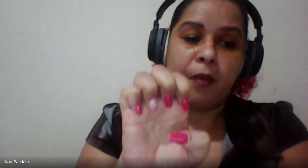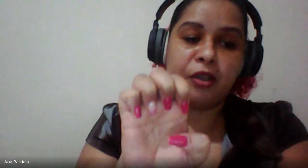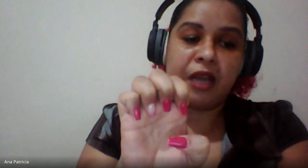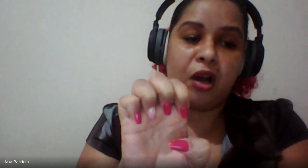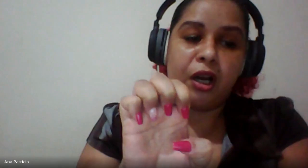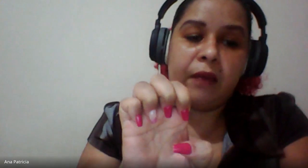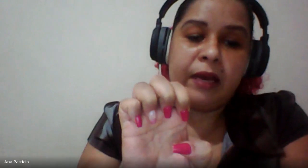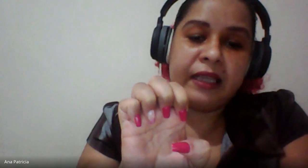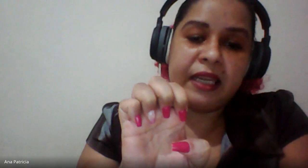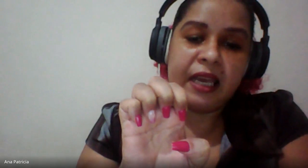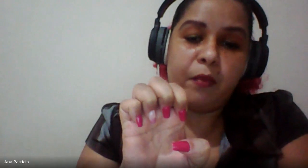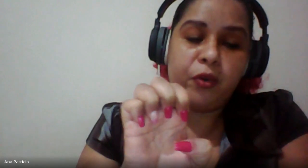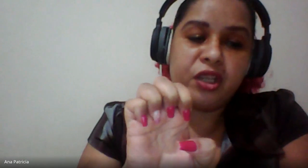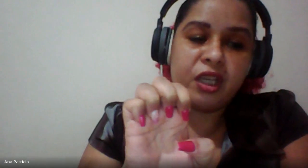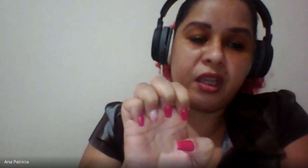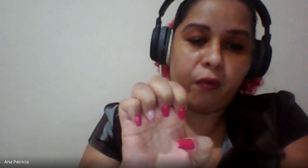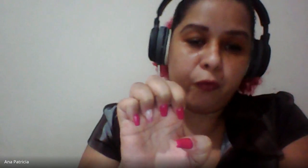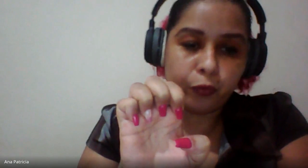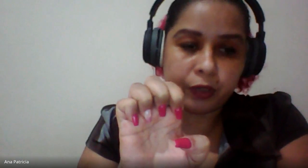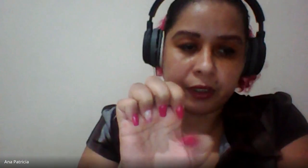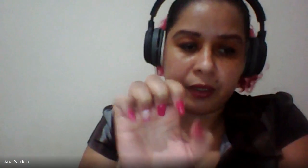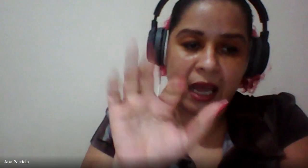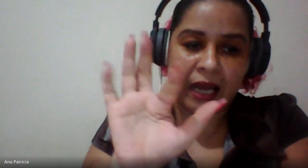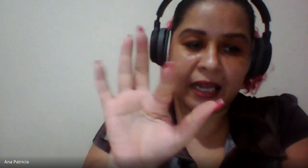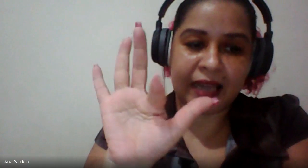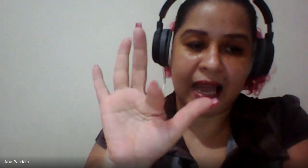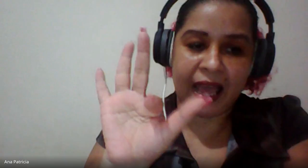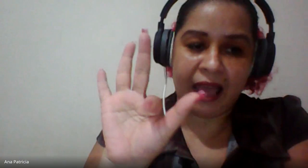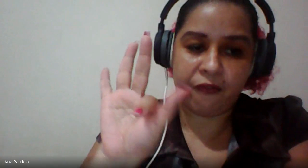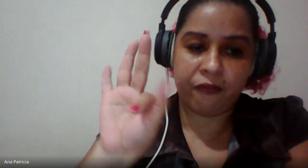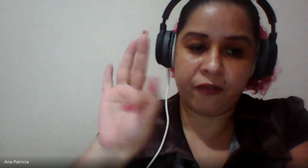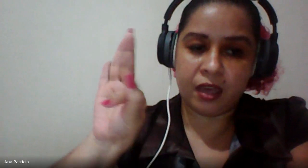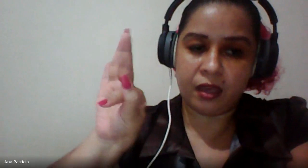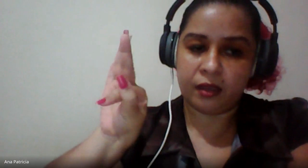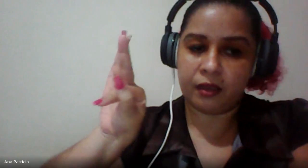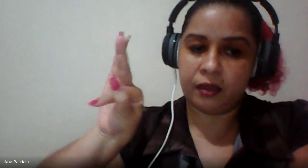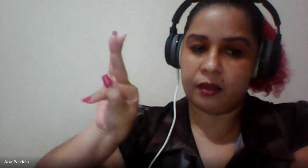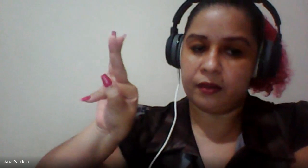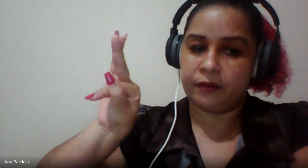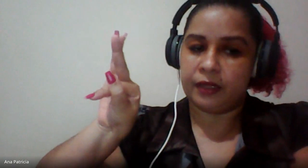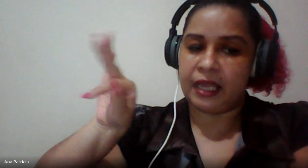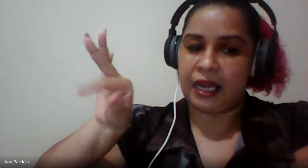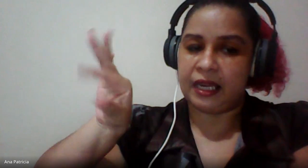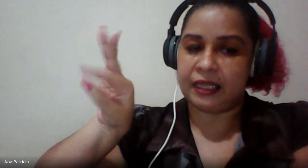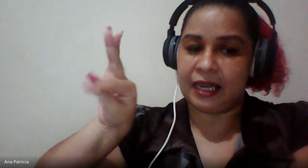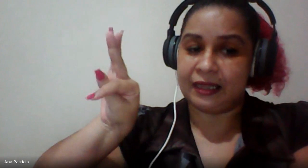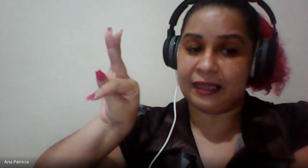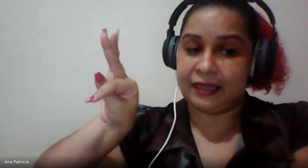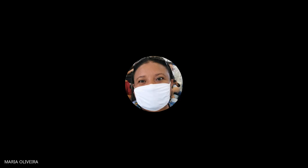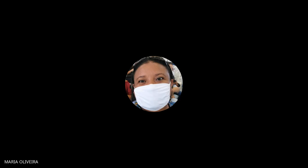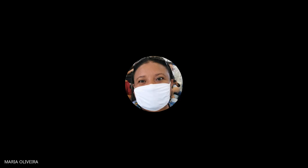E vou mostrar agora uma letrinha que muita gente confunde. A letra F e a